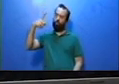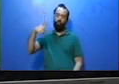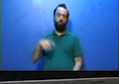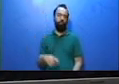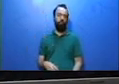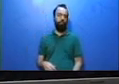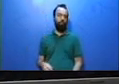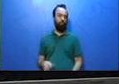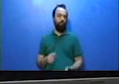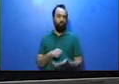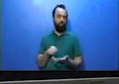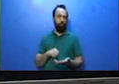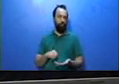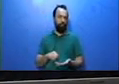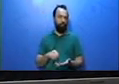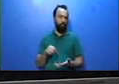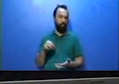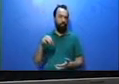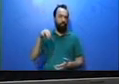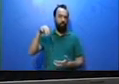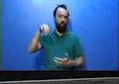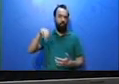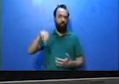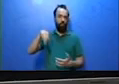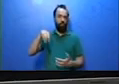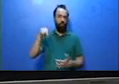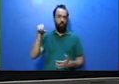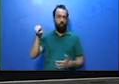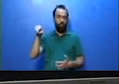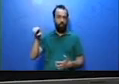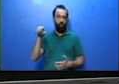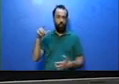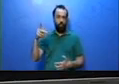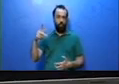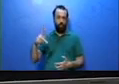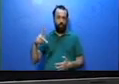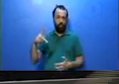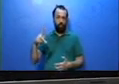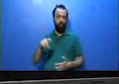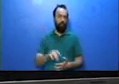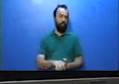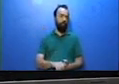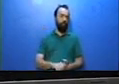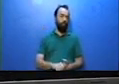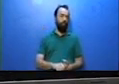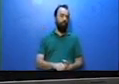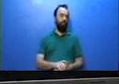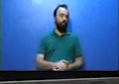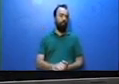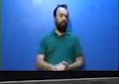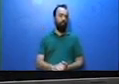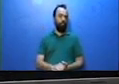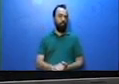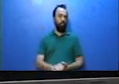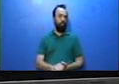Lâmpada. Olha, tem um P do pato aqui, professora, por isso que coloca M. Muito bem.